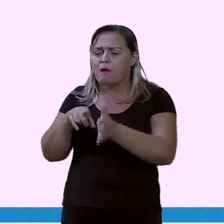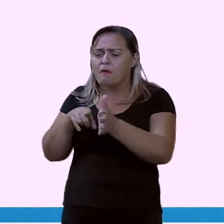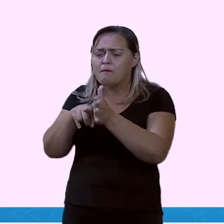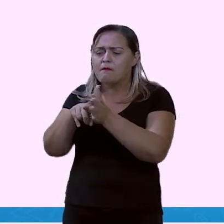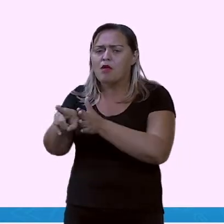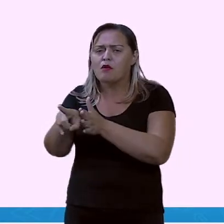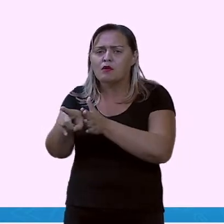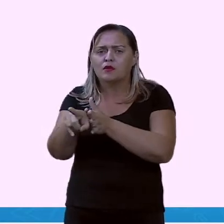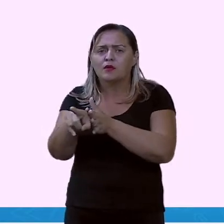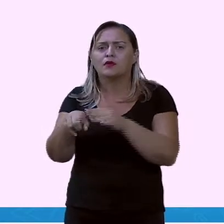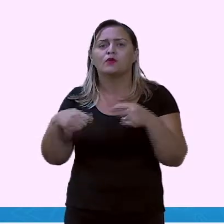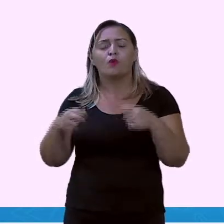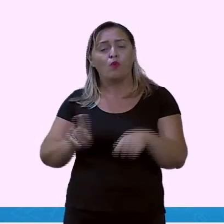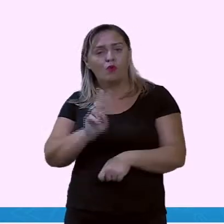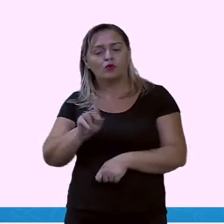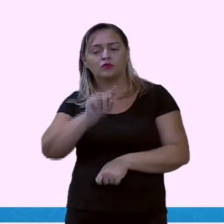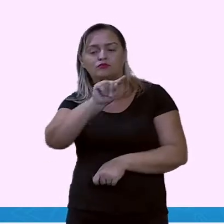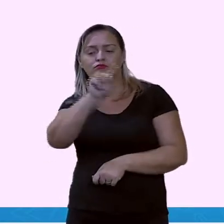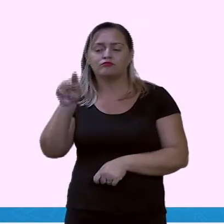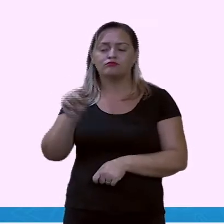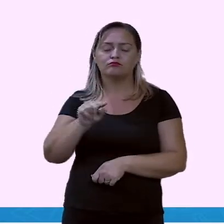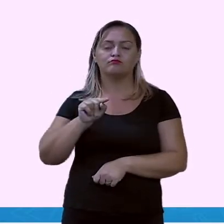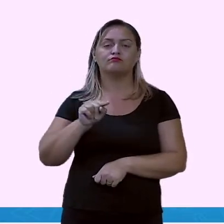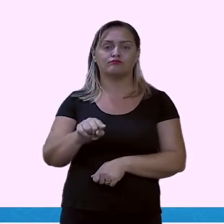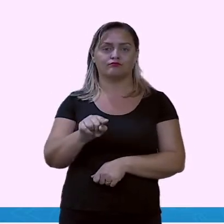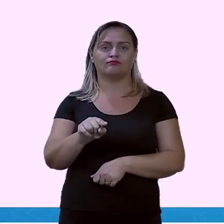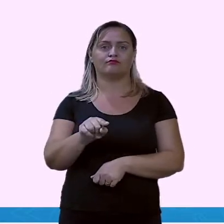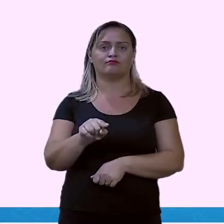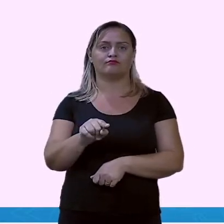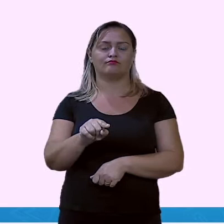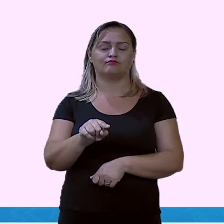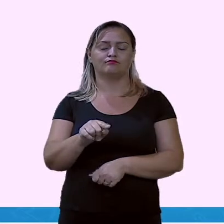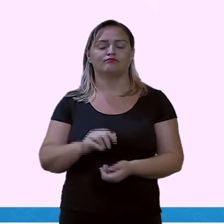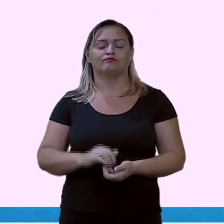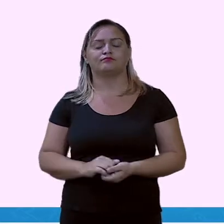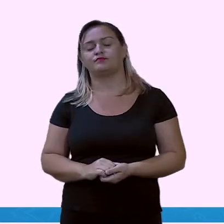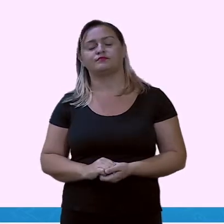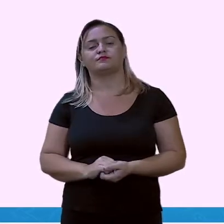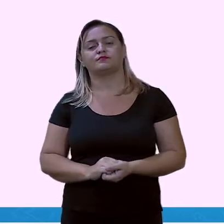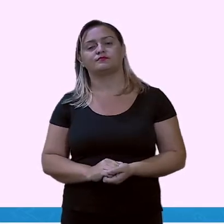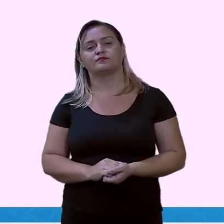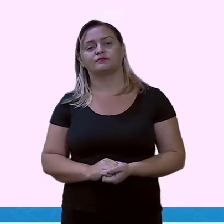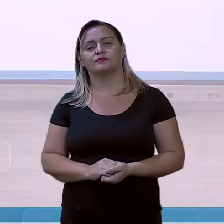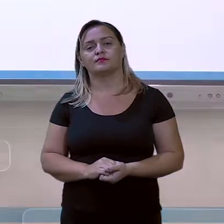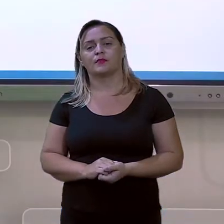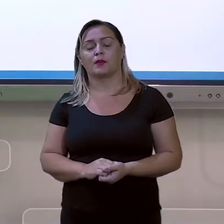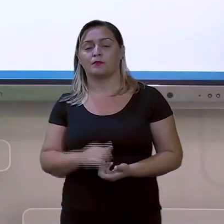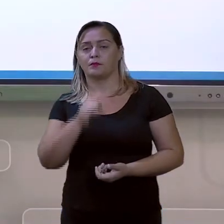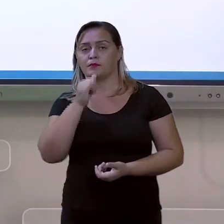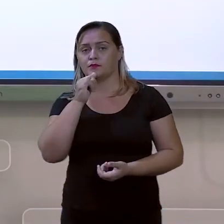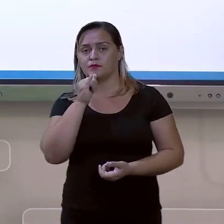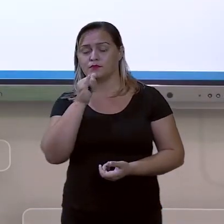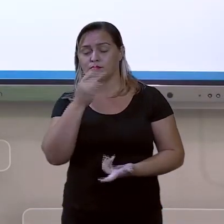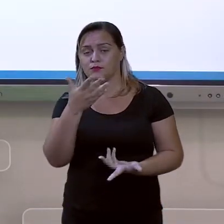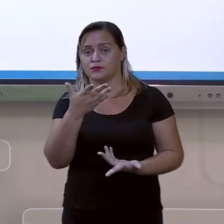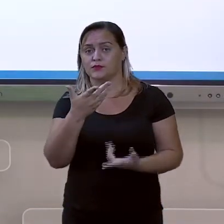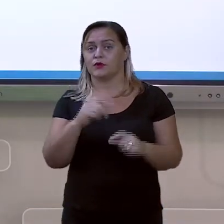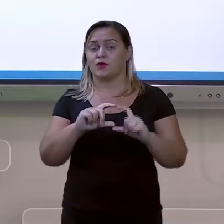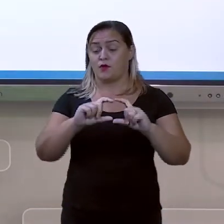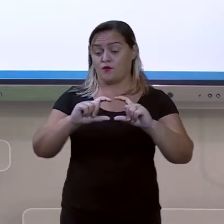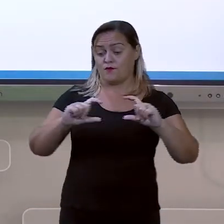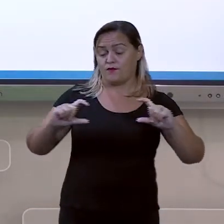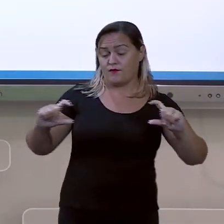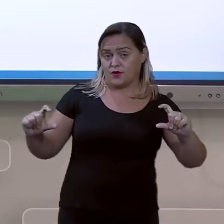estou perguntando alguma coisa a alguém. Lembrando que para ser uma frase